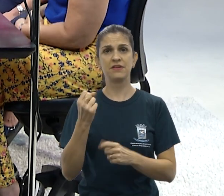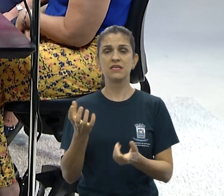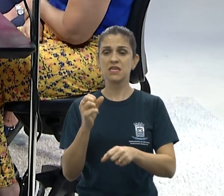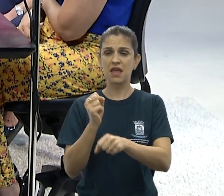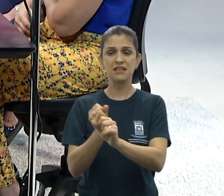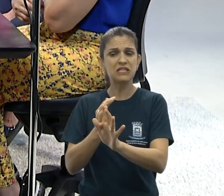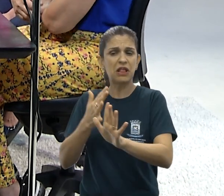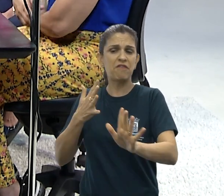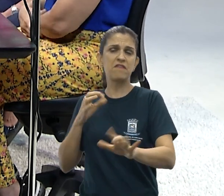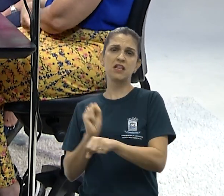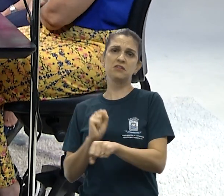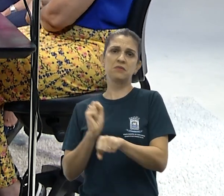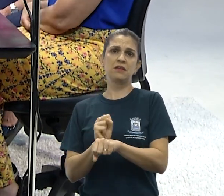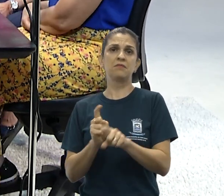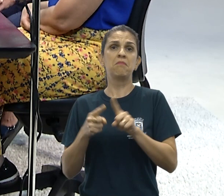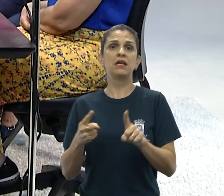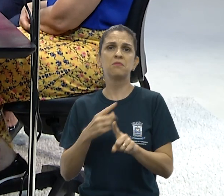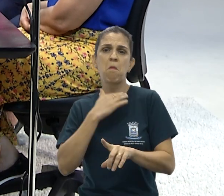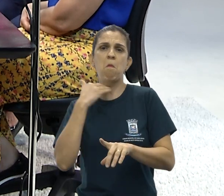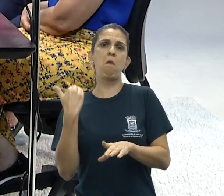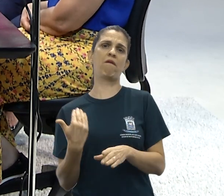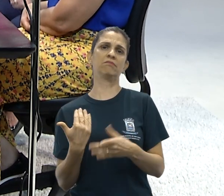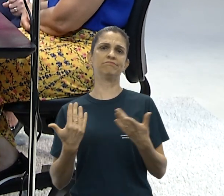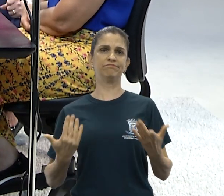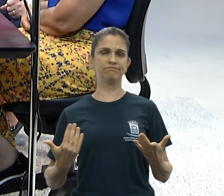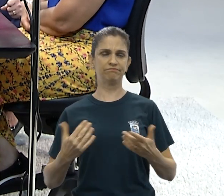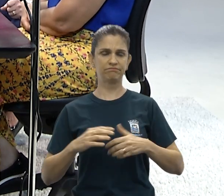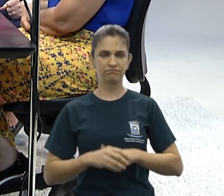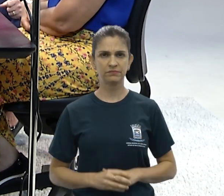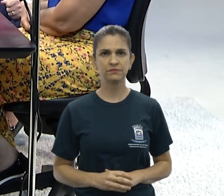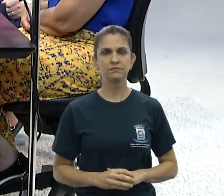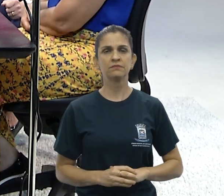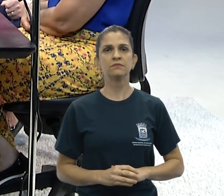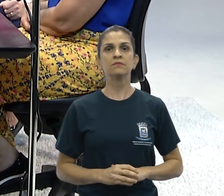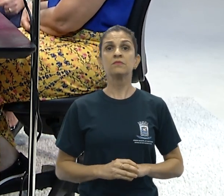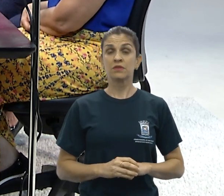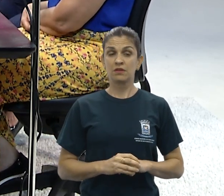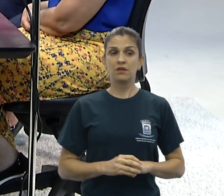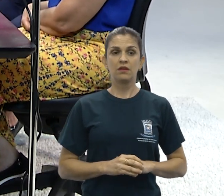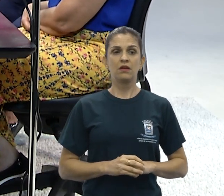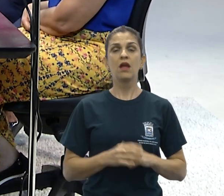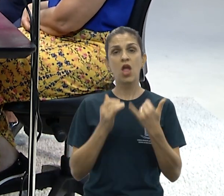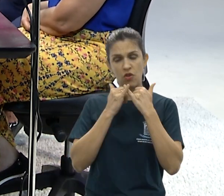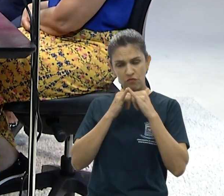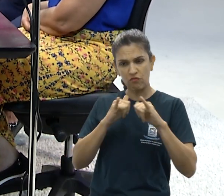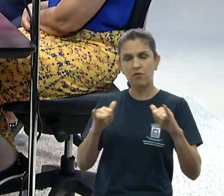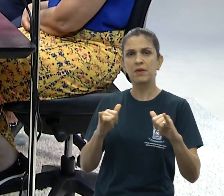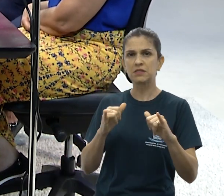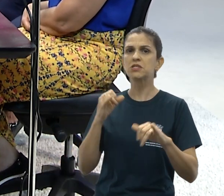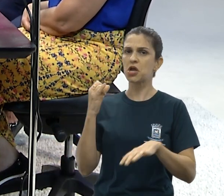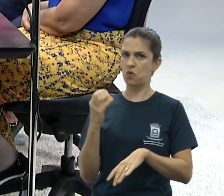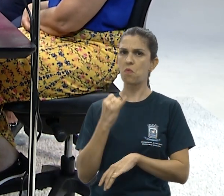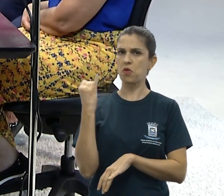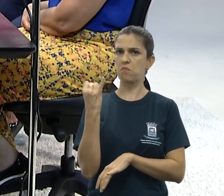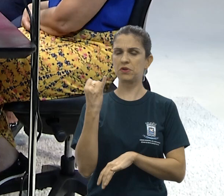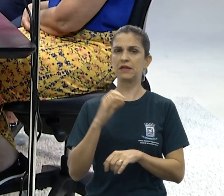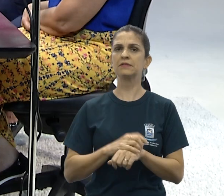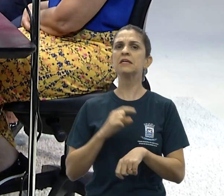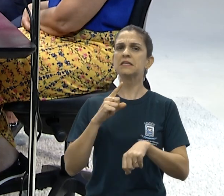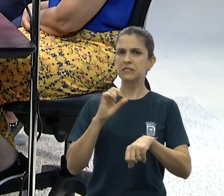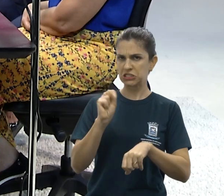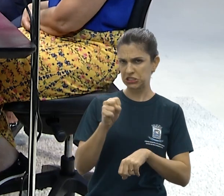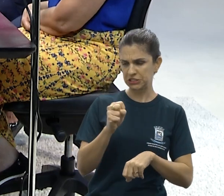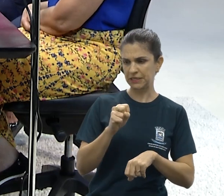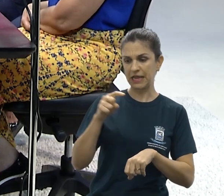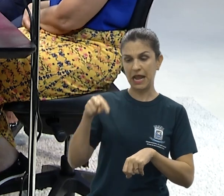A doutora quer falar? Sim, esse dado que ela trouxe é muito importante. De fato, houve, na época, a quebra